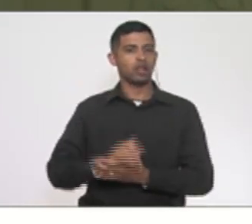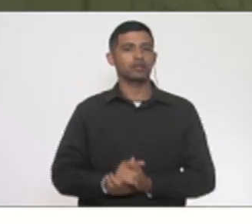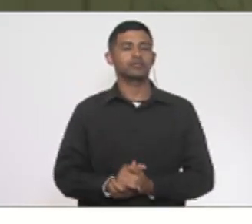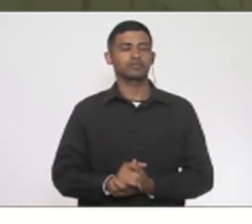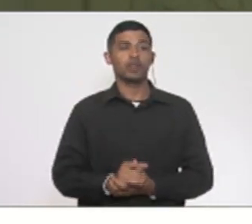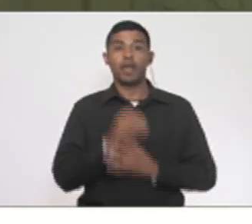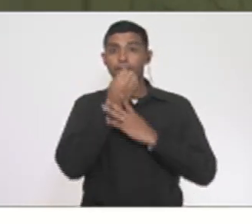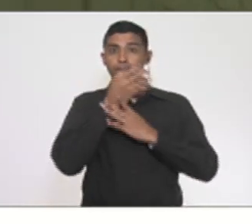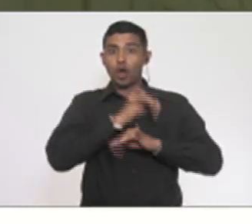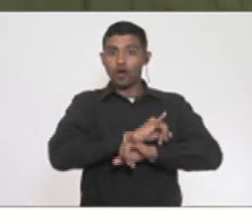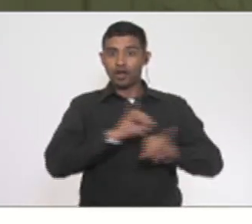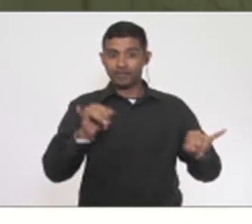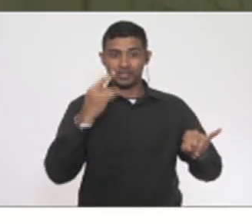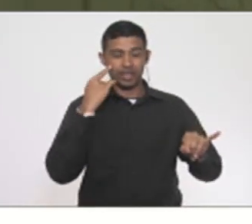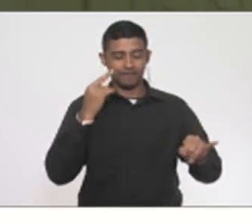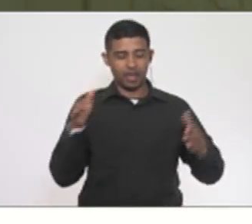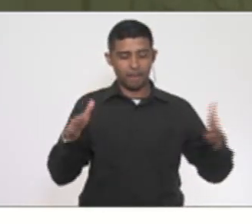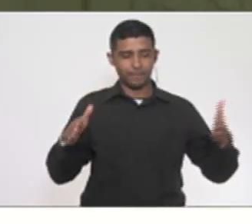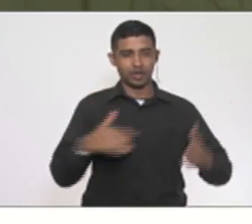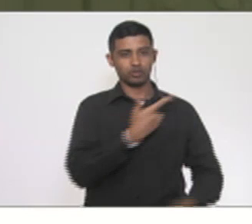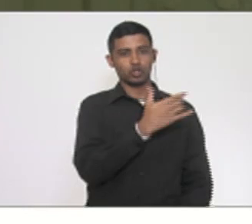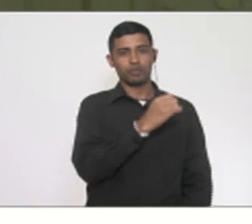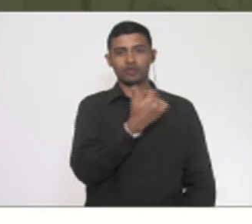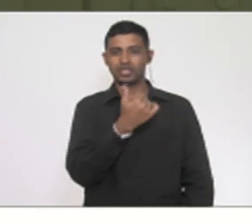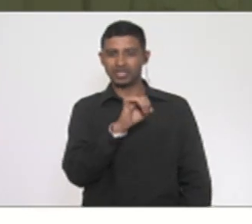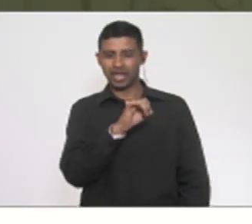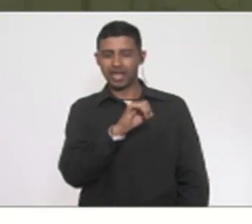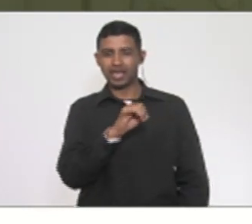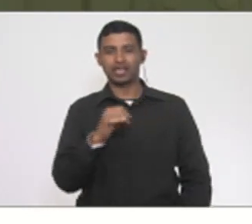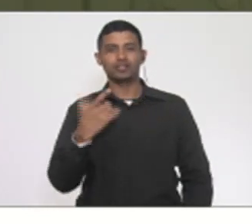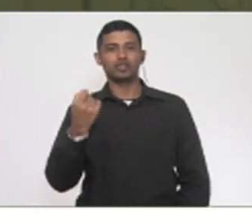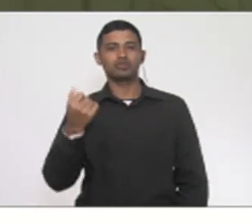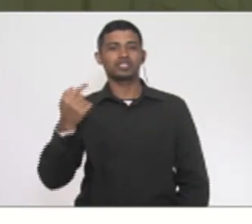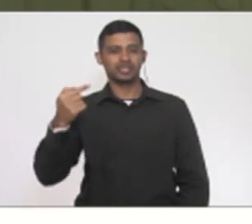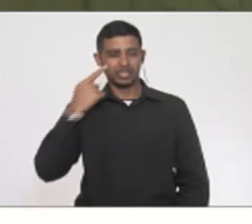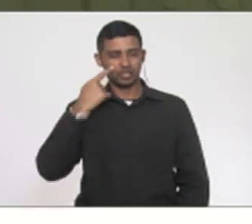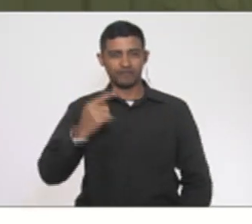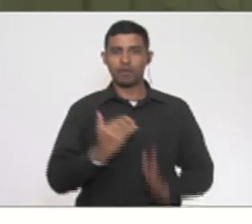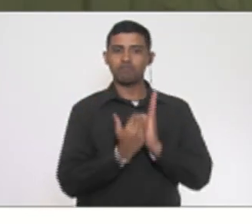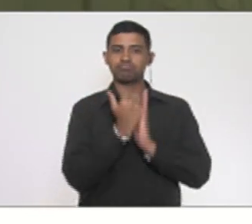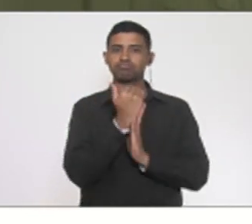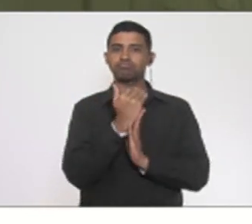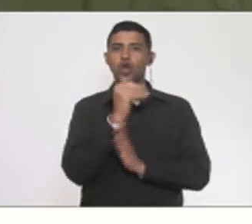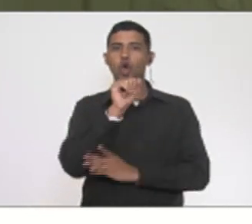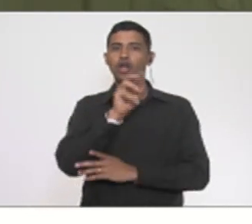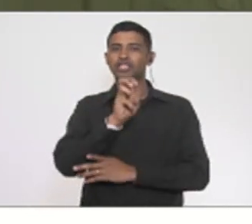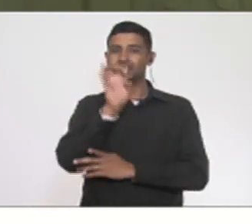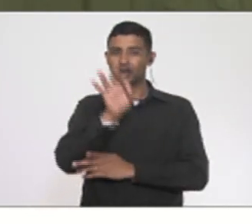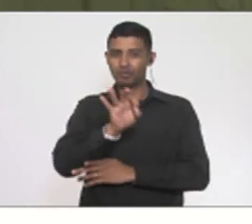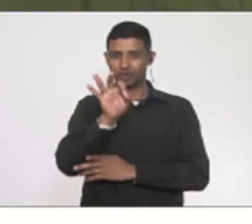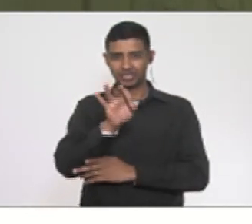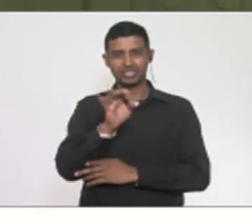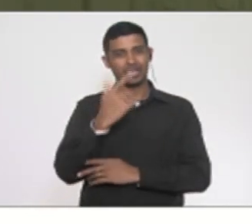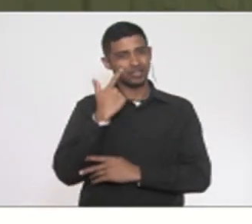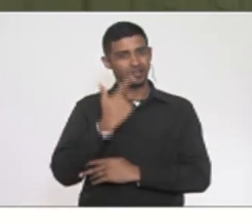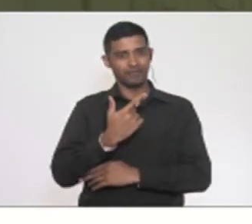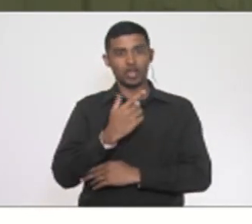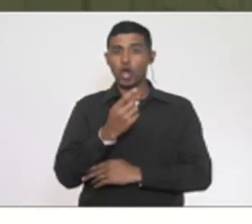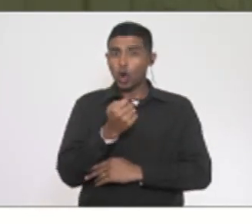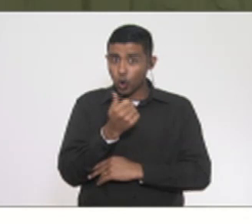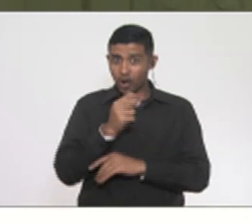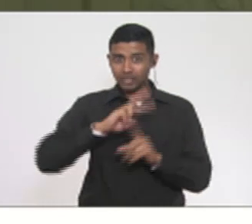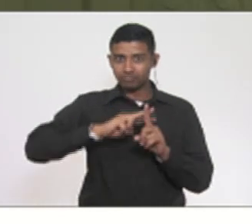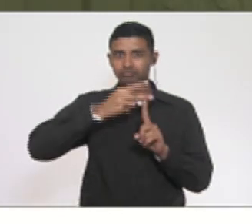notícia que a gente tem é que entre 2010 e 2017 aumentou em 85% a quantidade de gás disponível ao mercado. Ou seja, quase